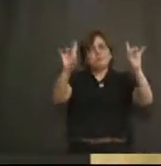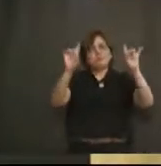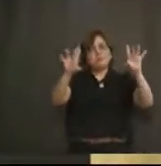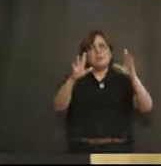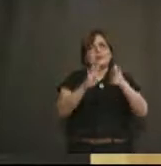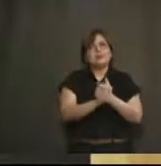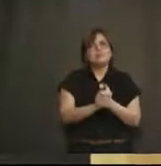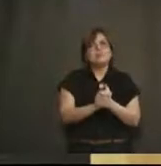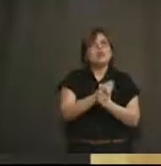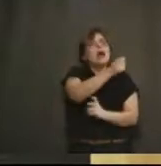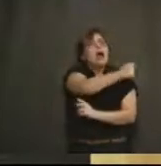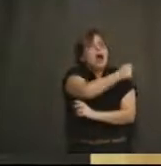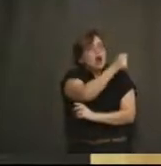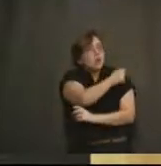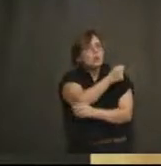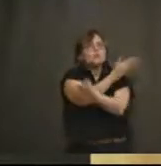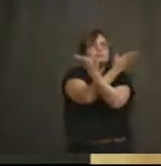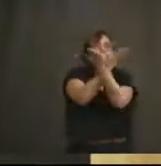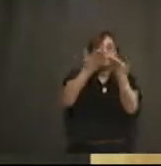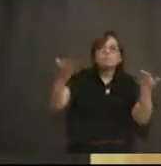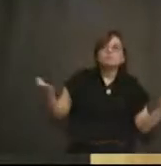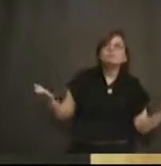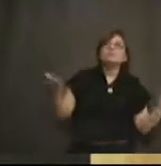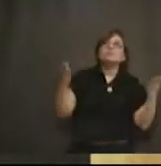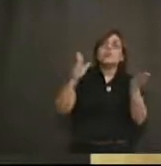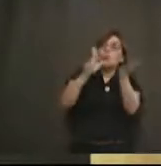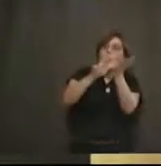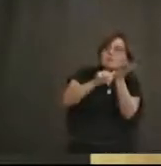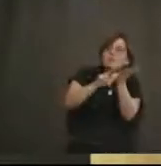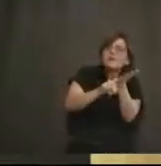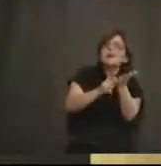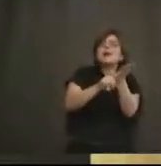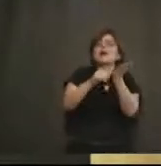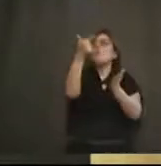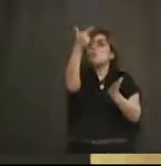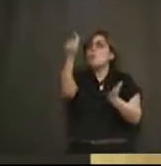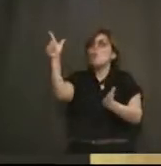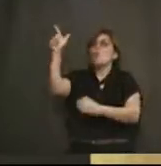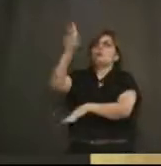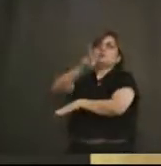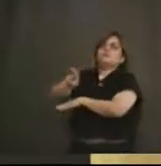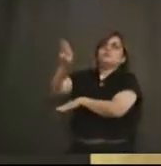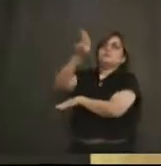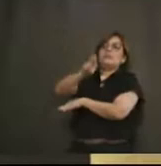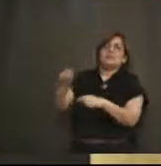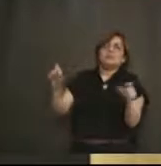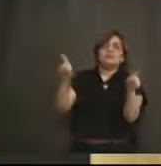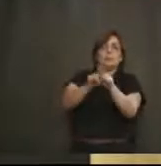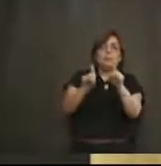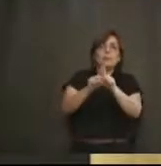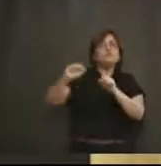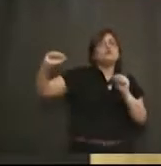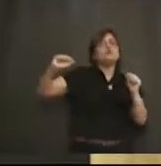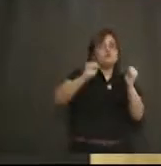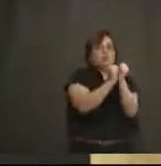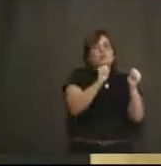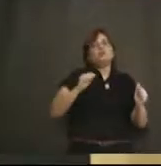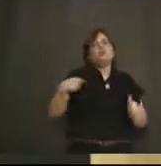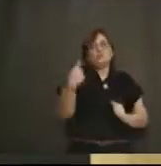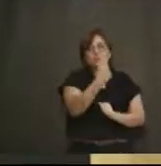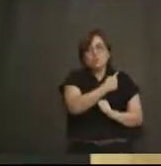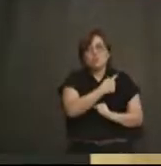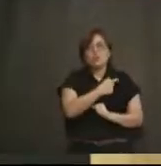as estudantes, os estudantes da UFPA e de outras universidades que estão conosco, saudar as